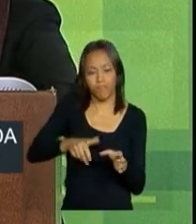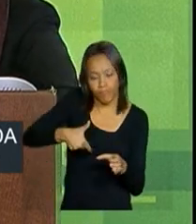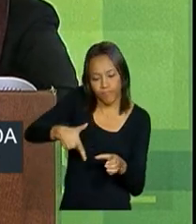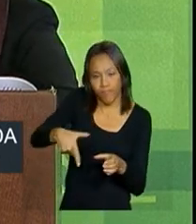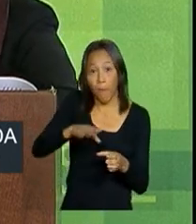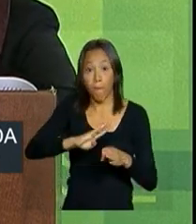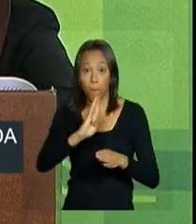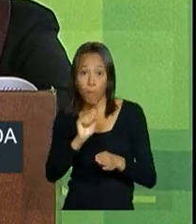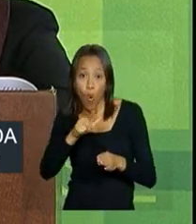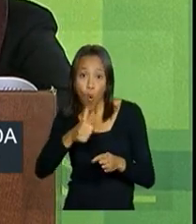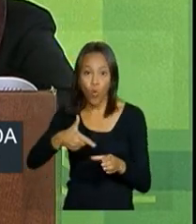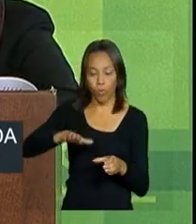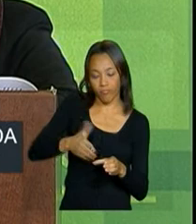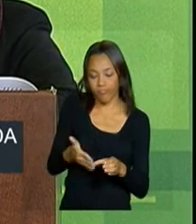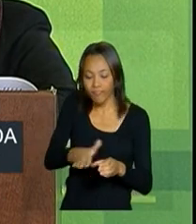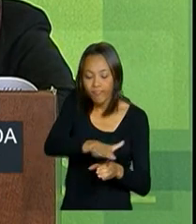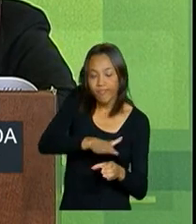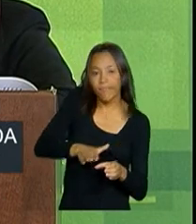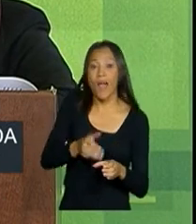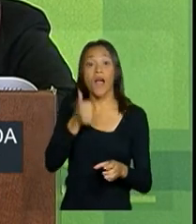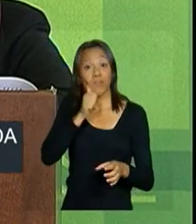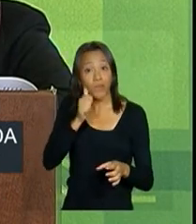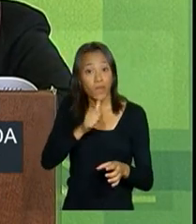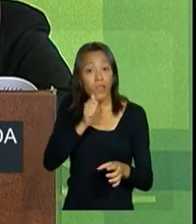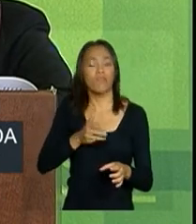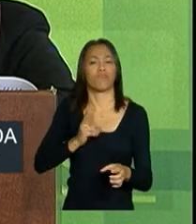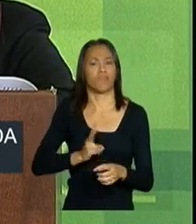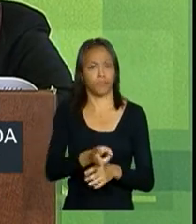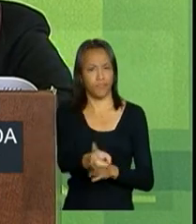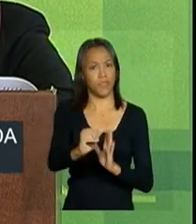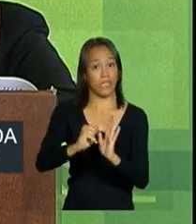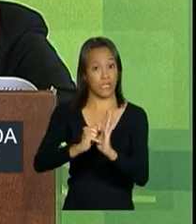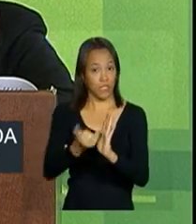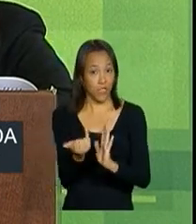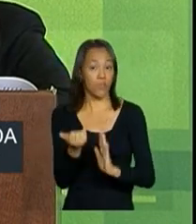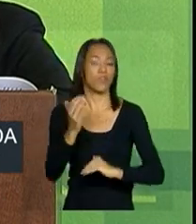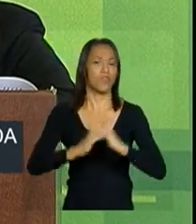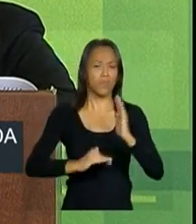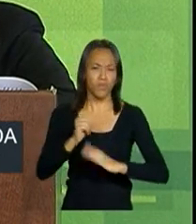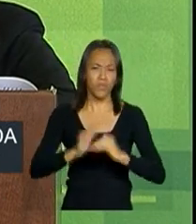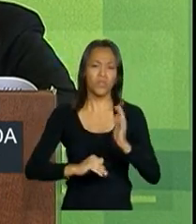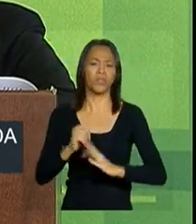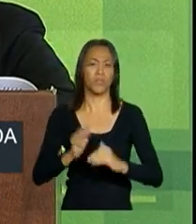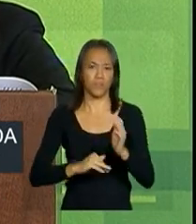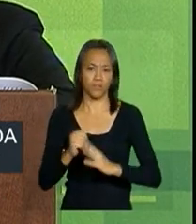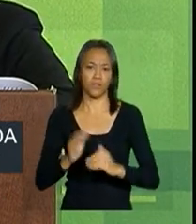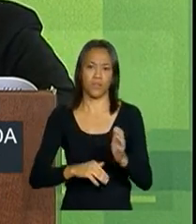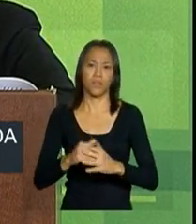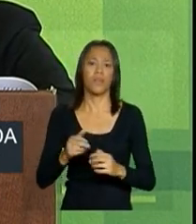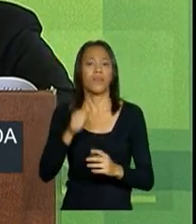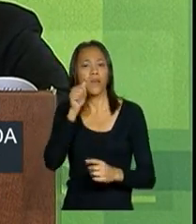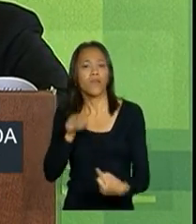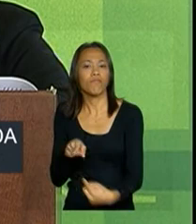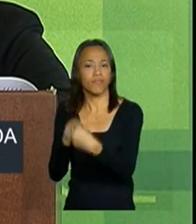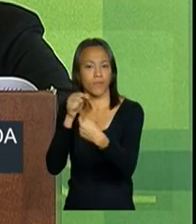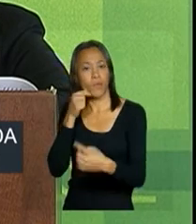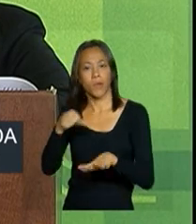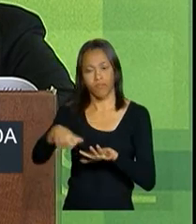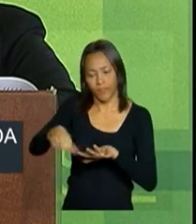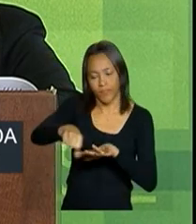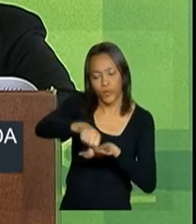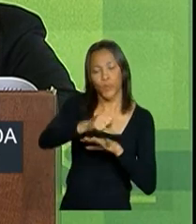e as mulheres ainda mantém uma inscrição ativa nas profissões tradicionais manicure